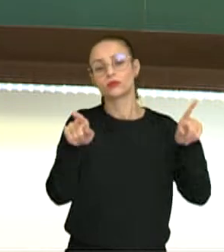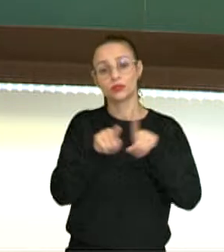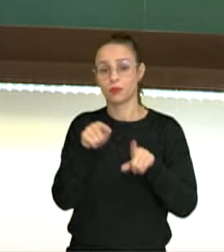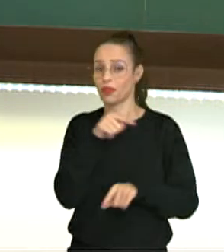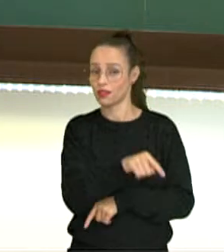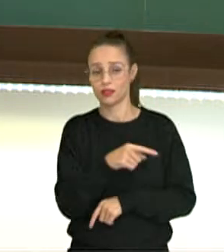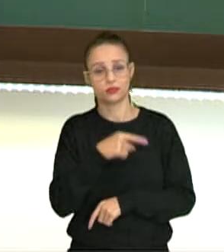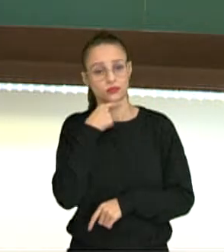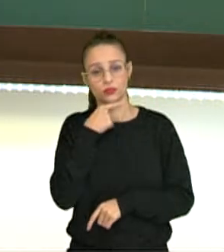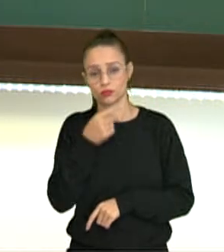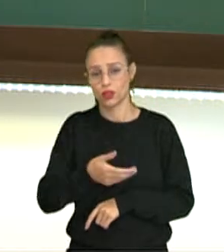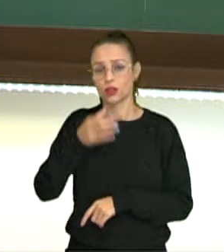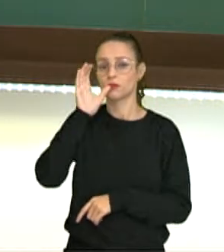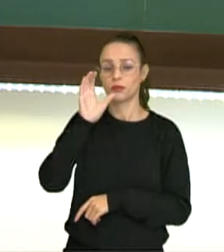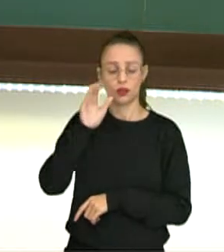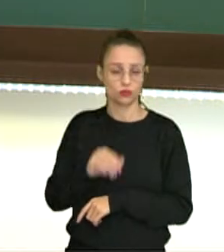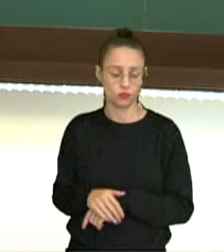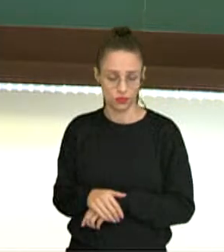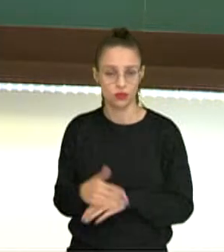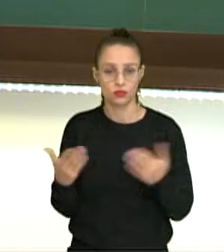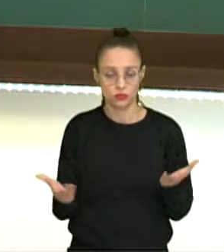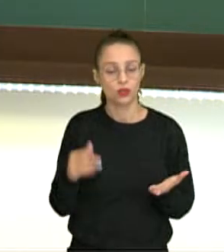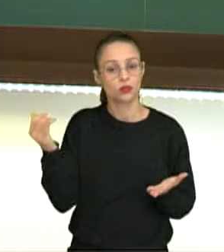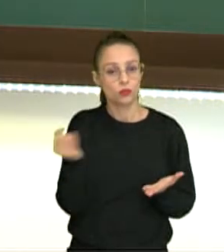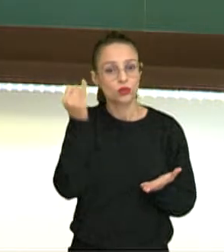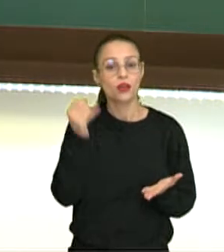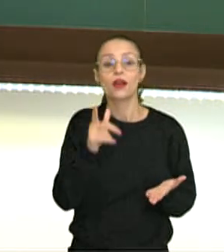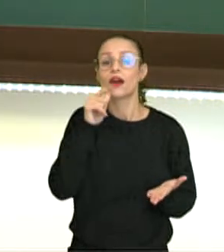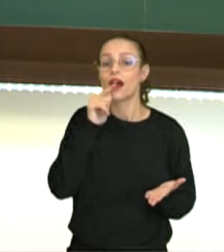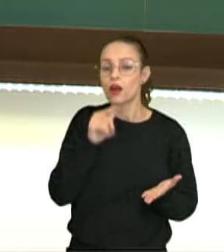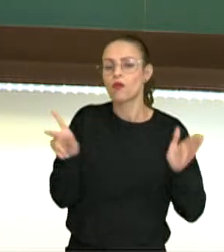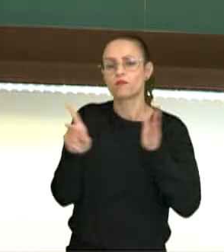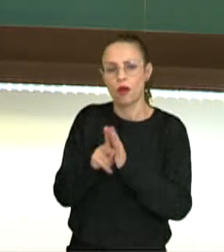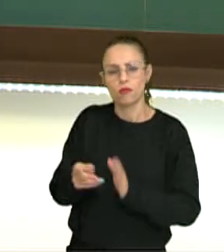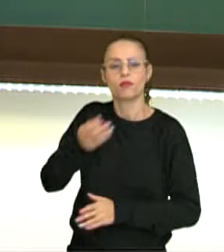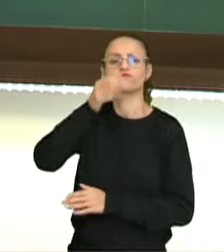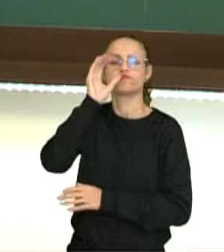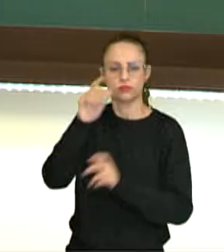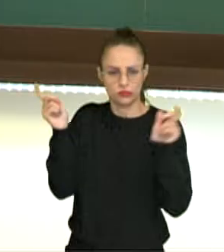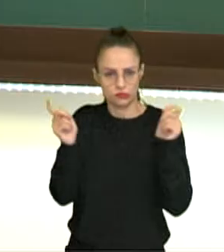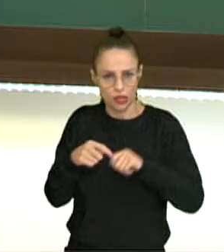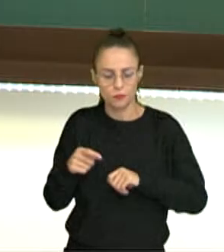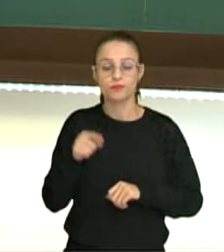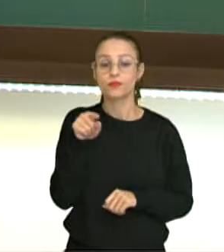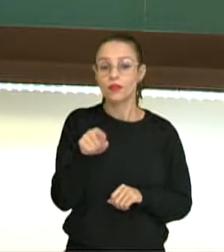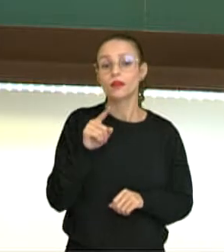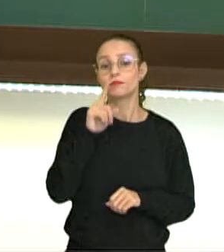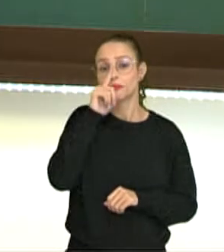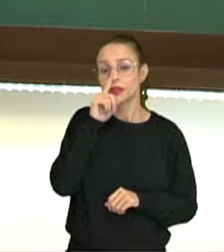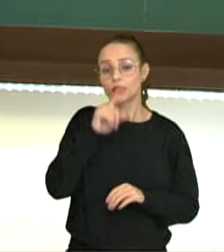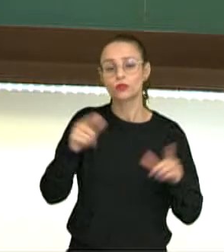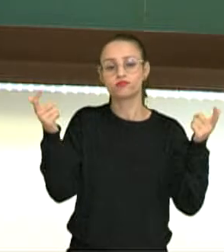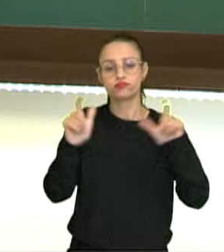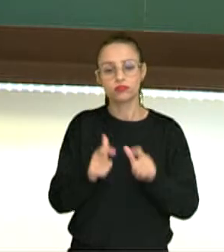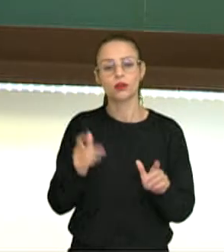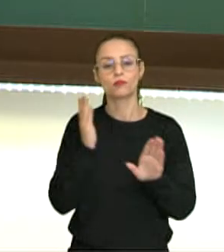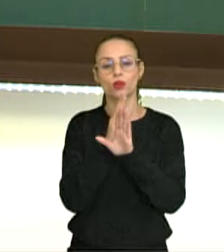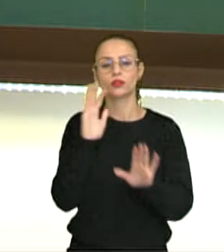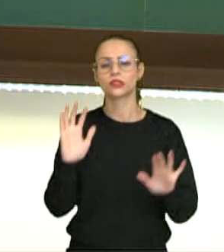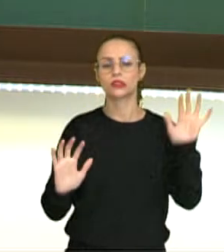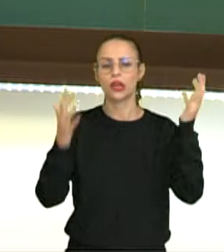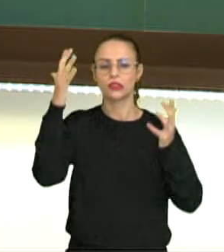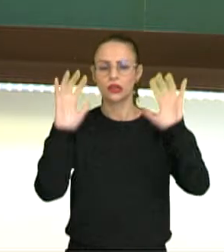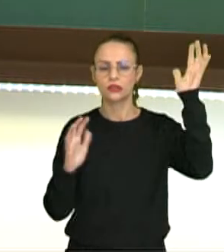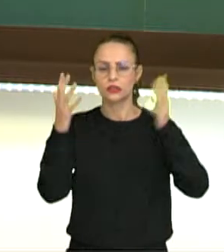não é a água que a gente usa para consumo. Então, ó, é importante salientar que a água doce está em risco visto as mudanças